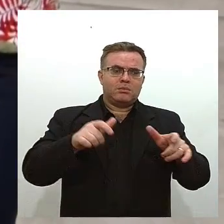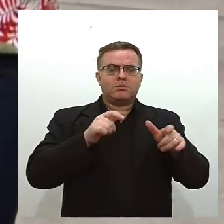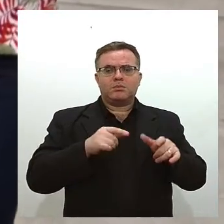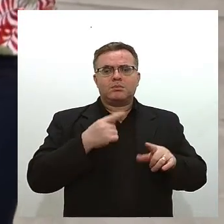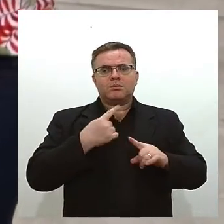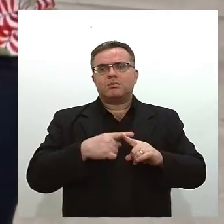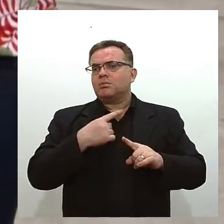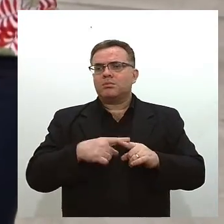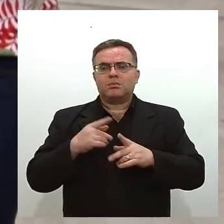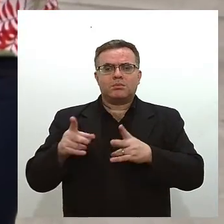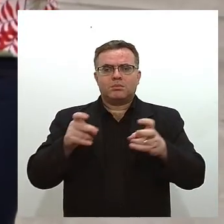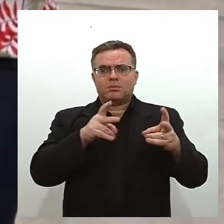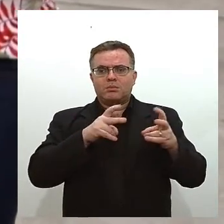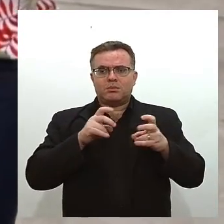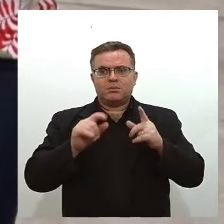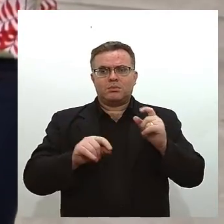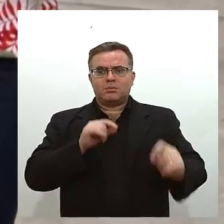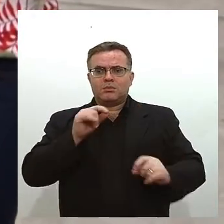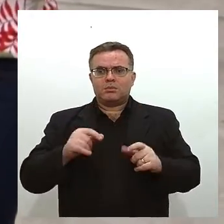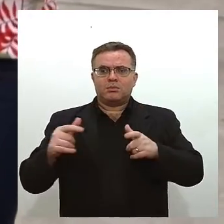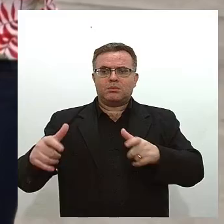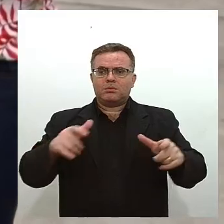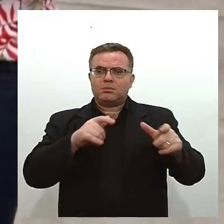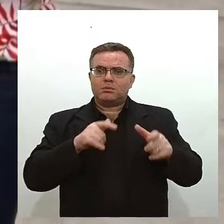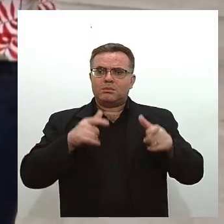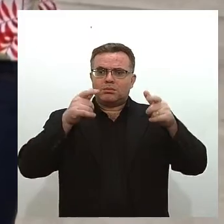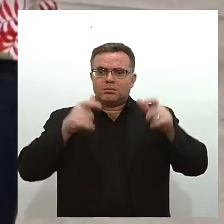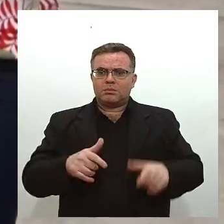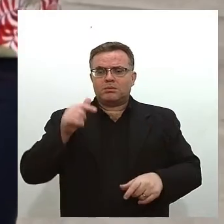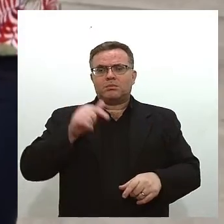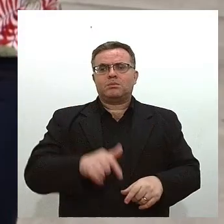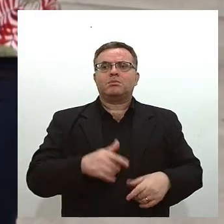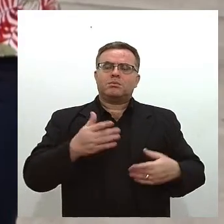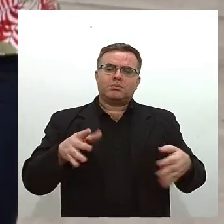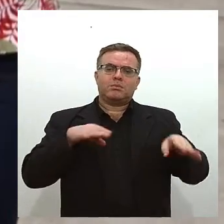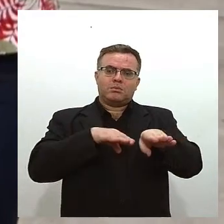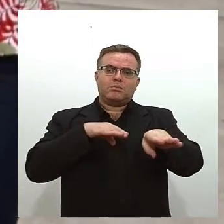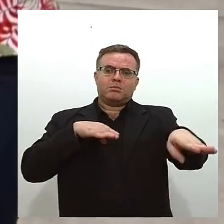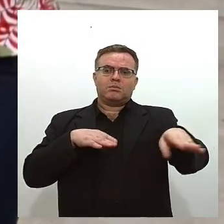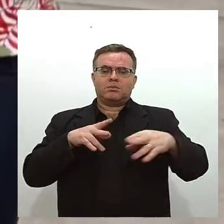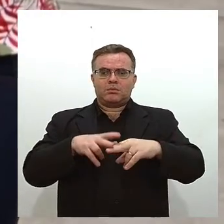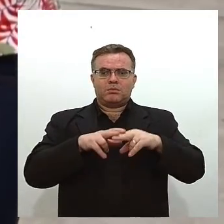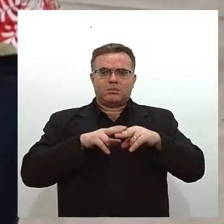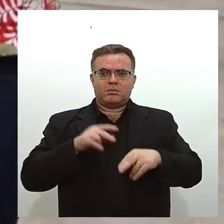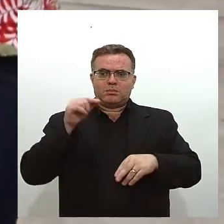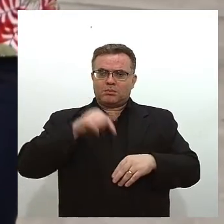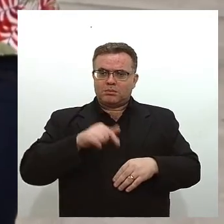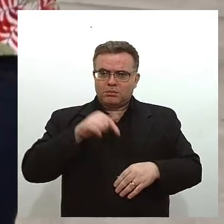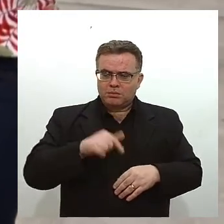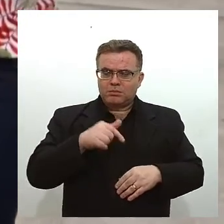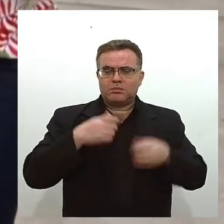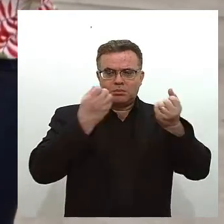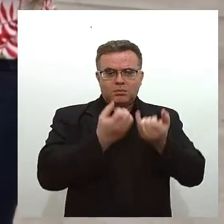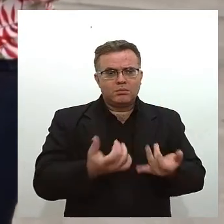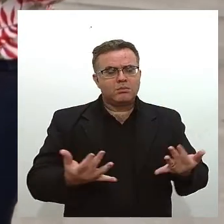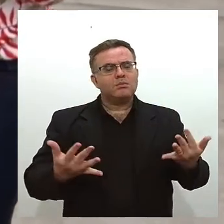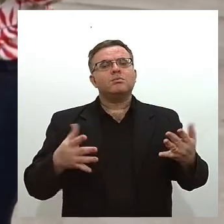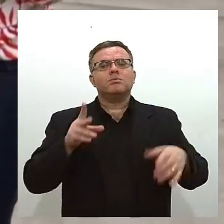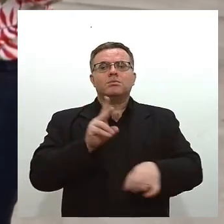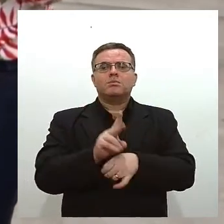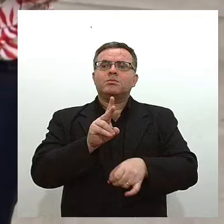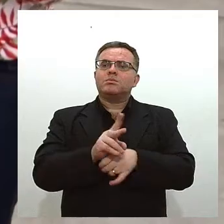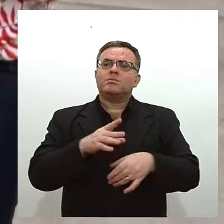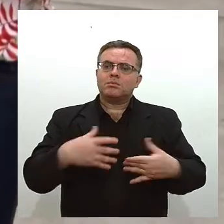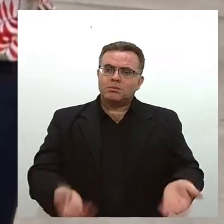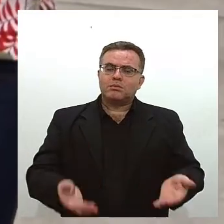nós percebemos que o maior ponto de arrecadação era aqui no drive-thru. Então, ele está concentrado aqui no drive-thru. Para quem vai